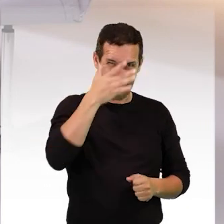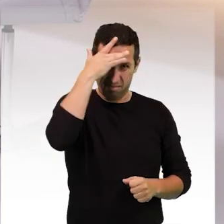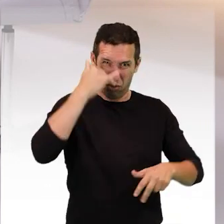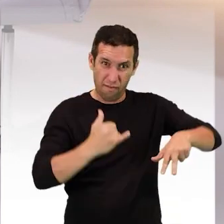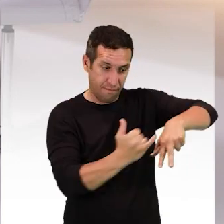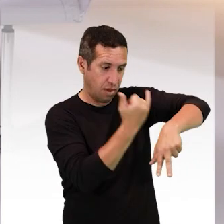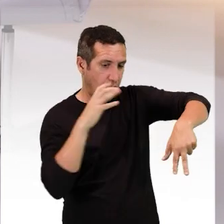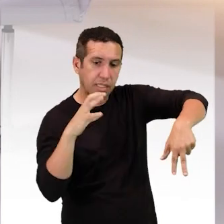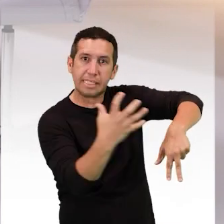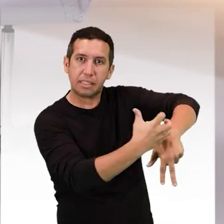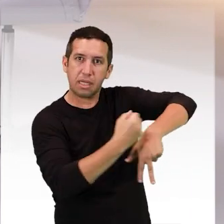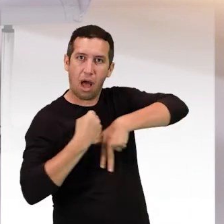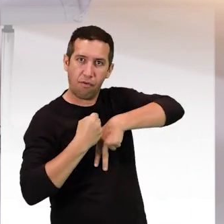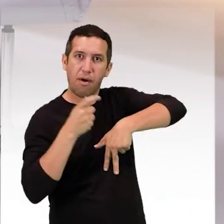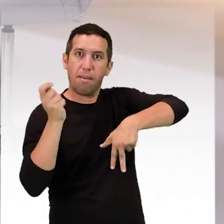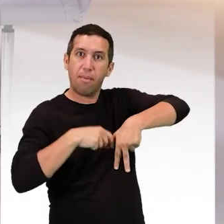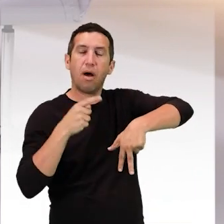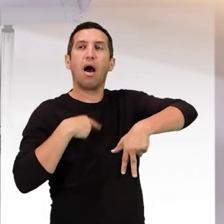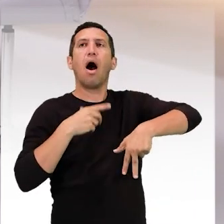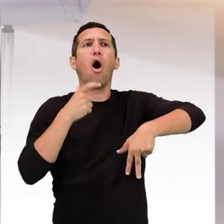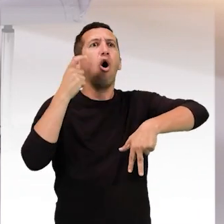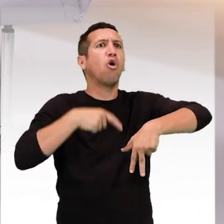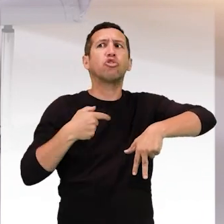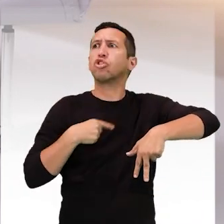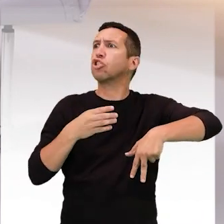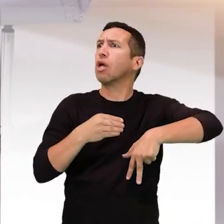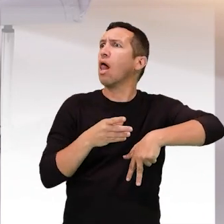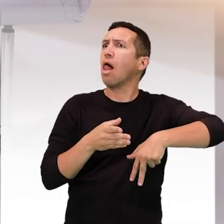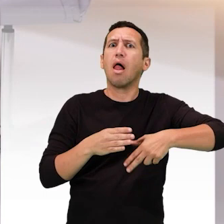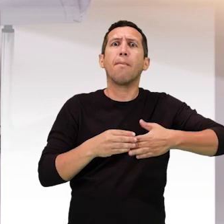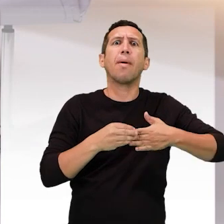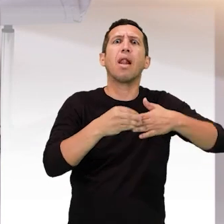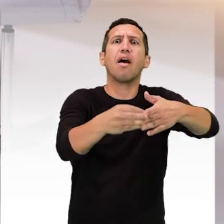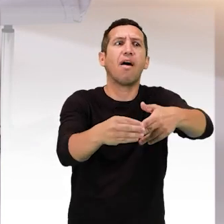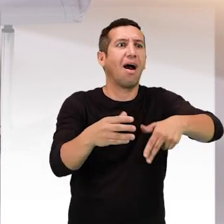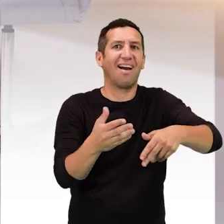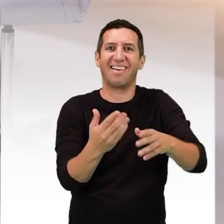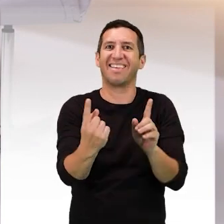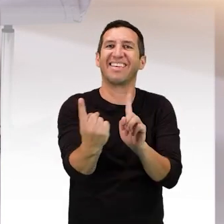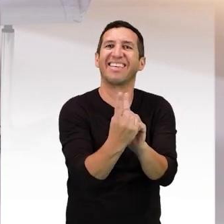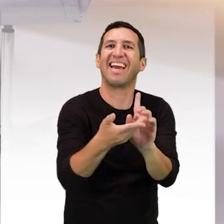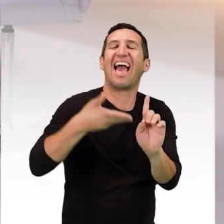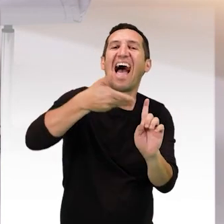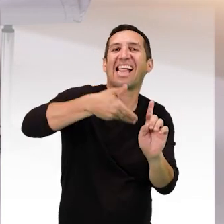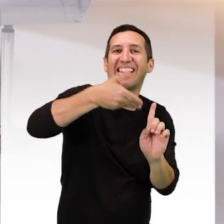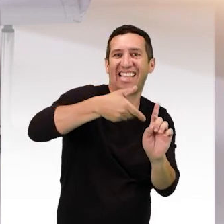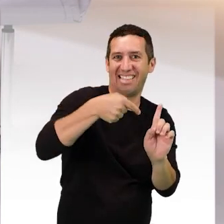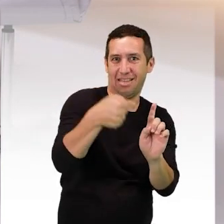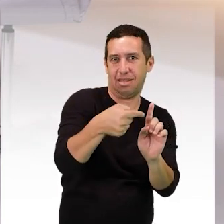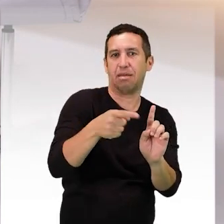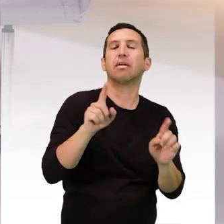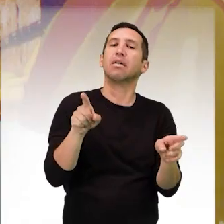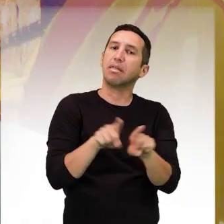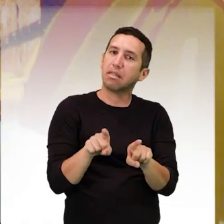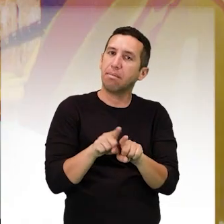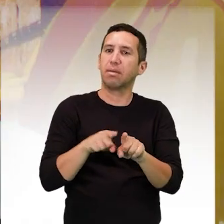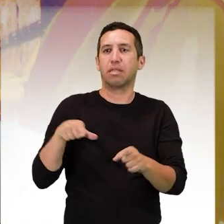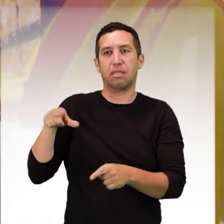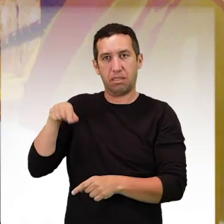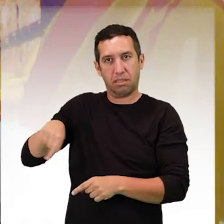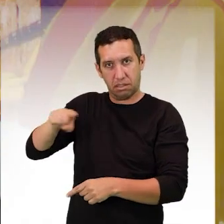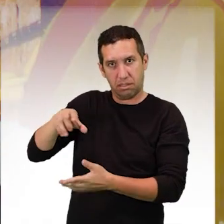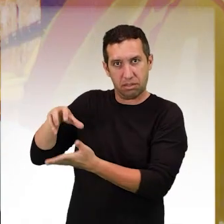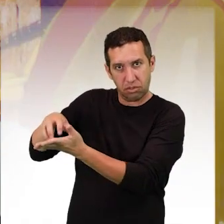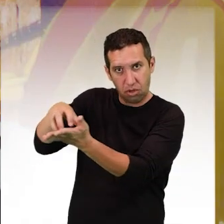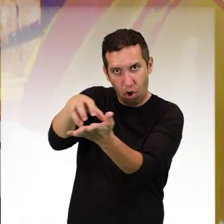sua comissão de erradicação do trabalho escravo, né? Primeiro, quando essas vítimas forem resgatadas, ela tenha um referencial para onde elas